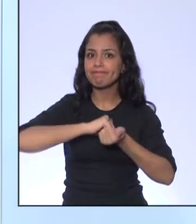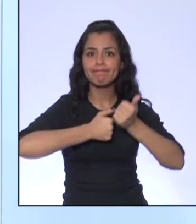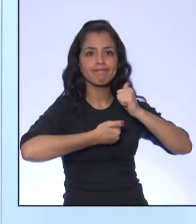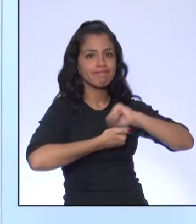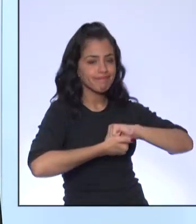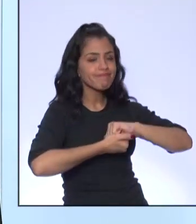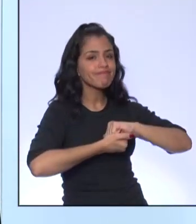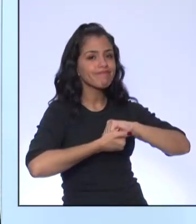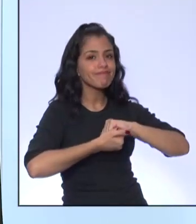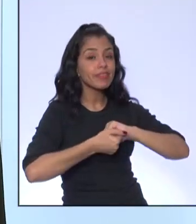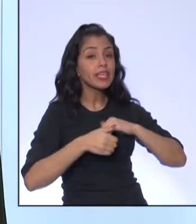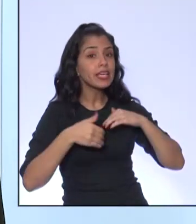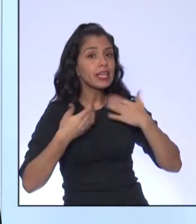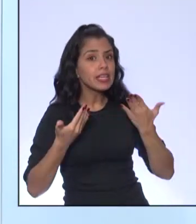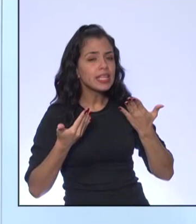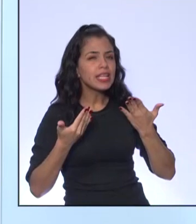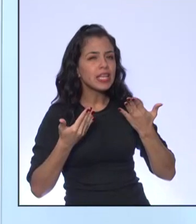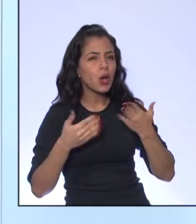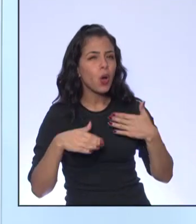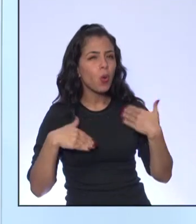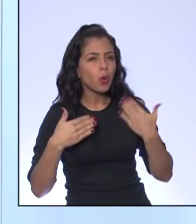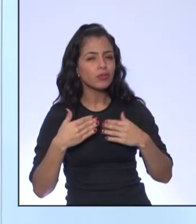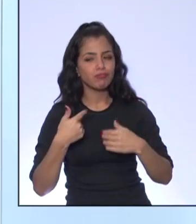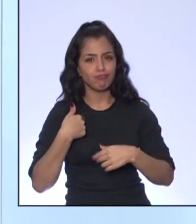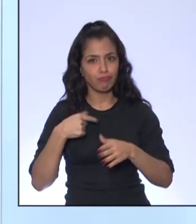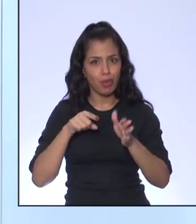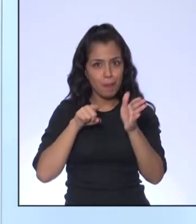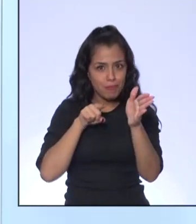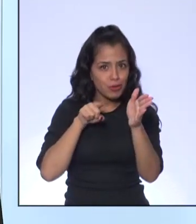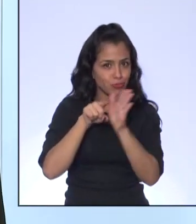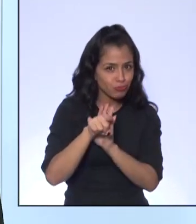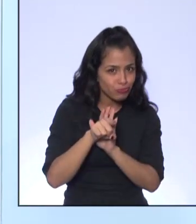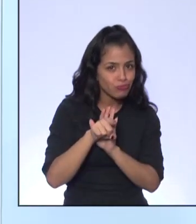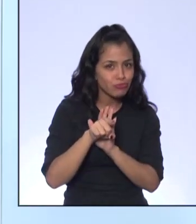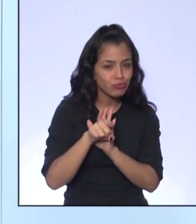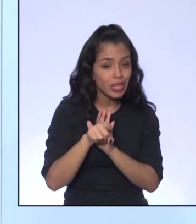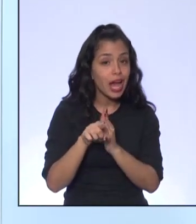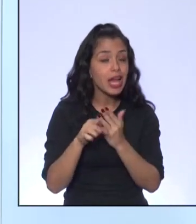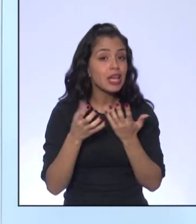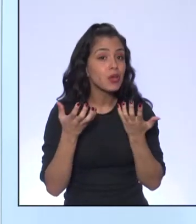vocês pensarem nessas perguntas que a gente colocou, eu já gostaria que vocês